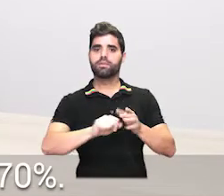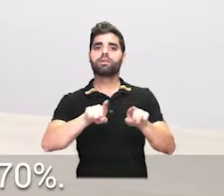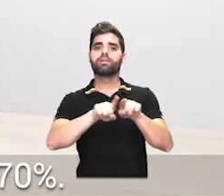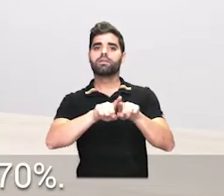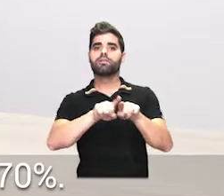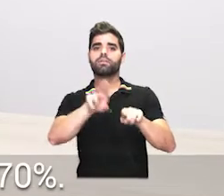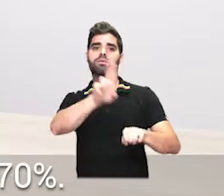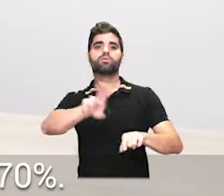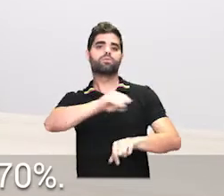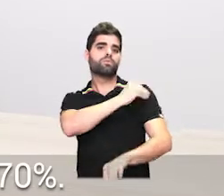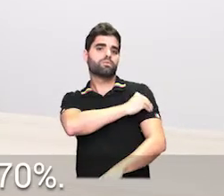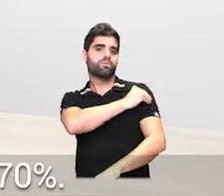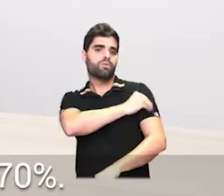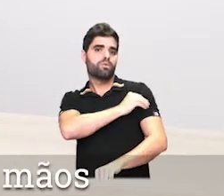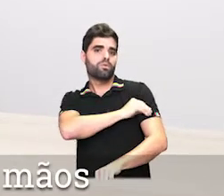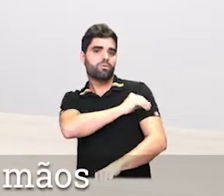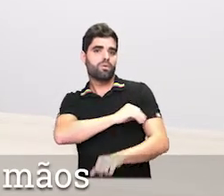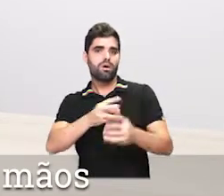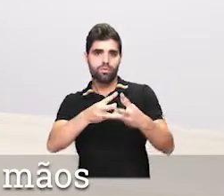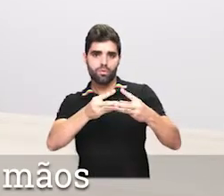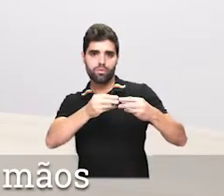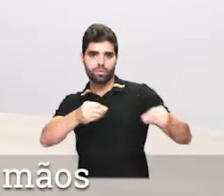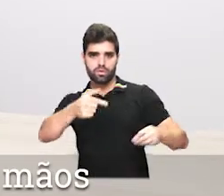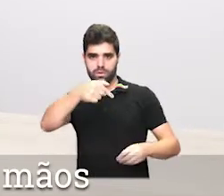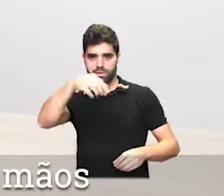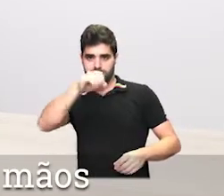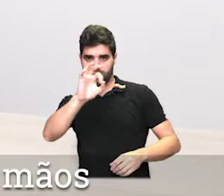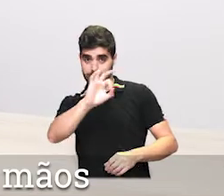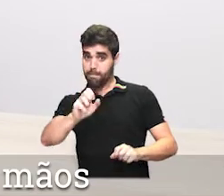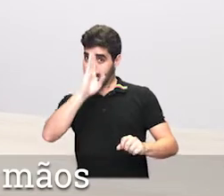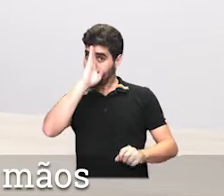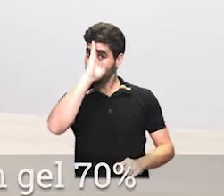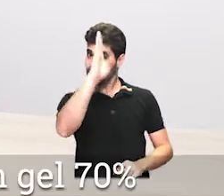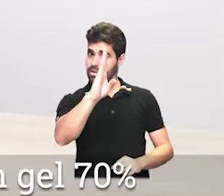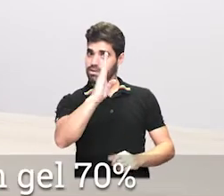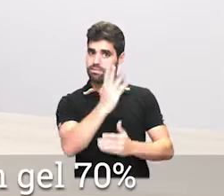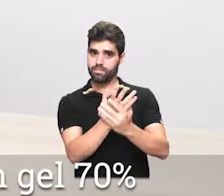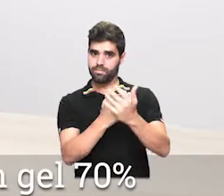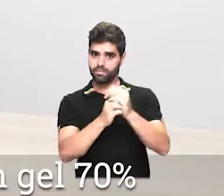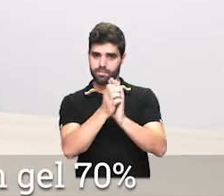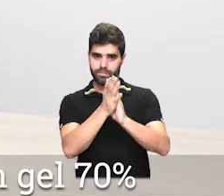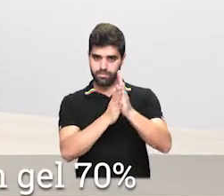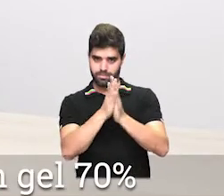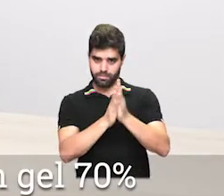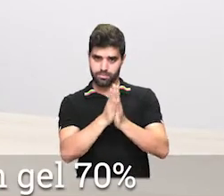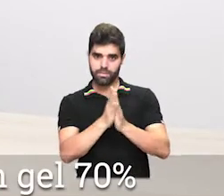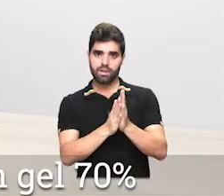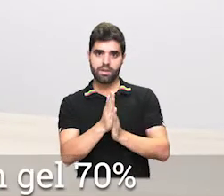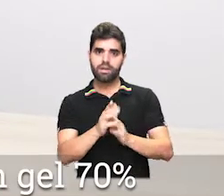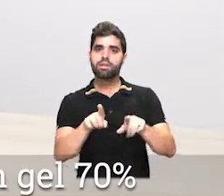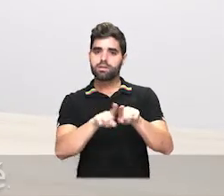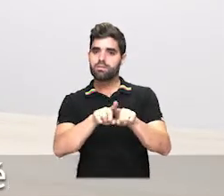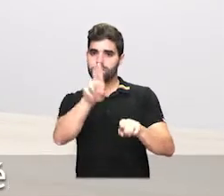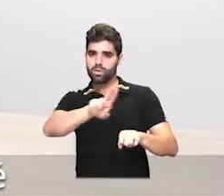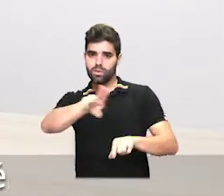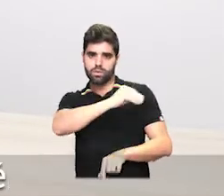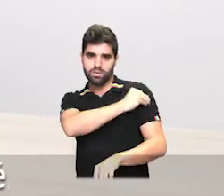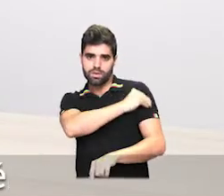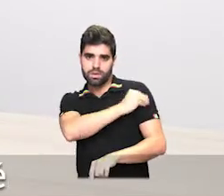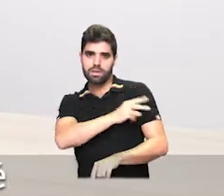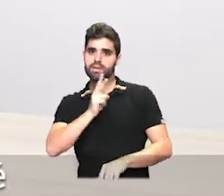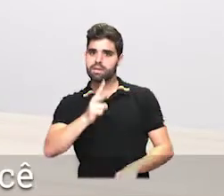de álcool em gel a 70%, principalmente lavagem das mãos. Mesmo no uso do álcool já 70%, a